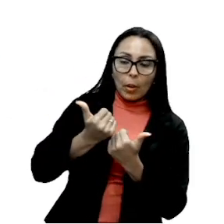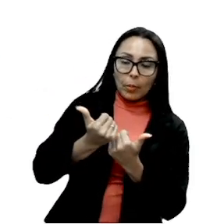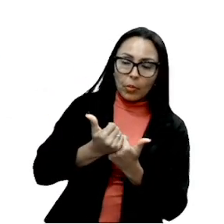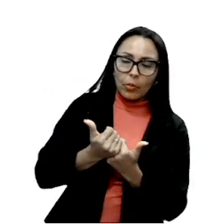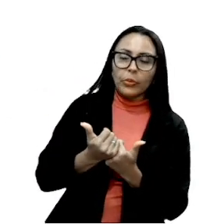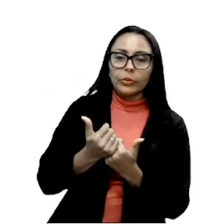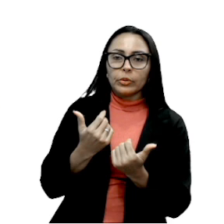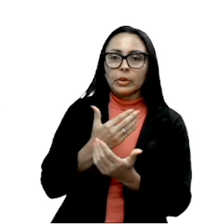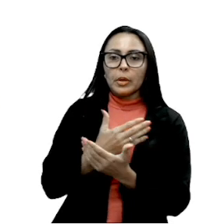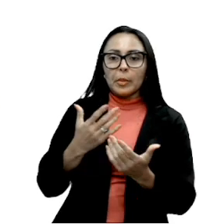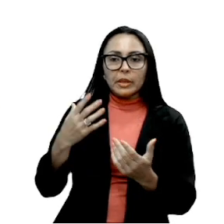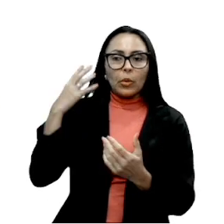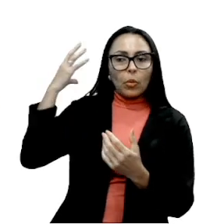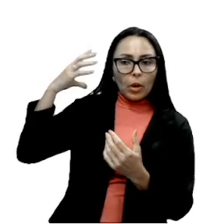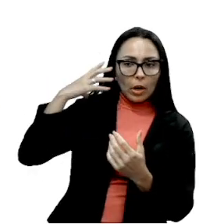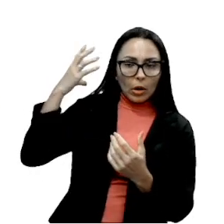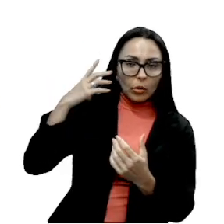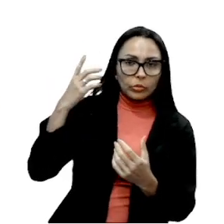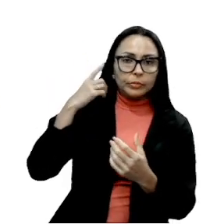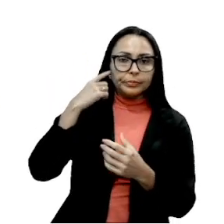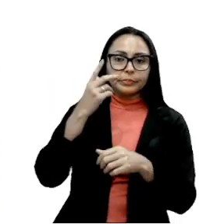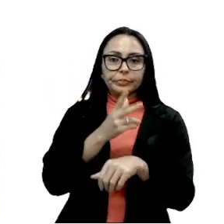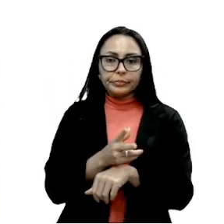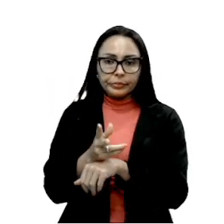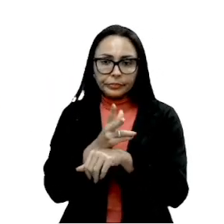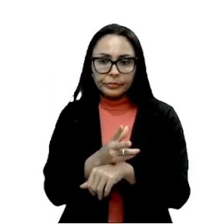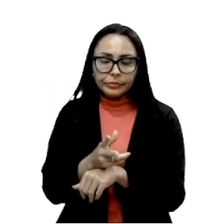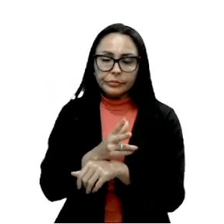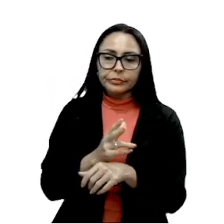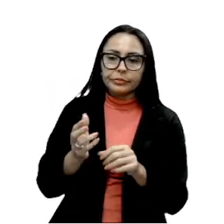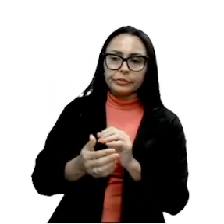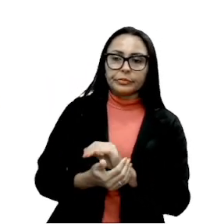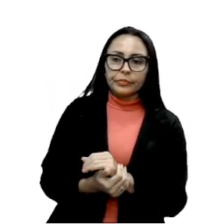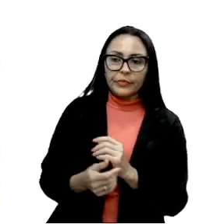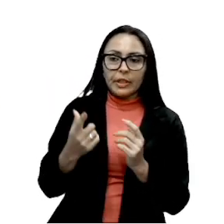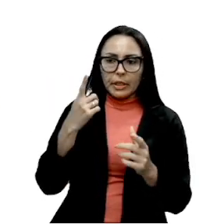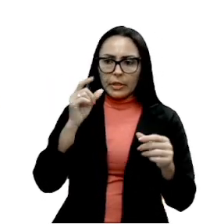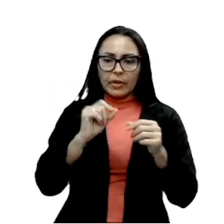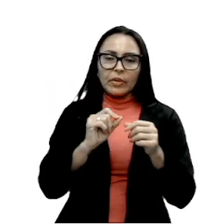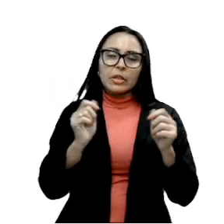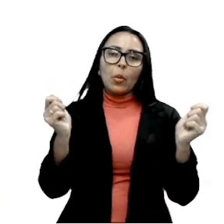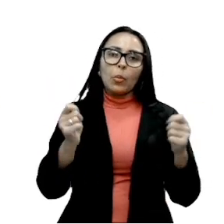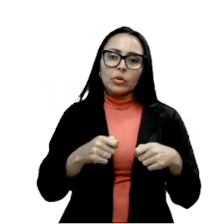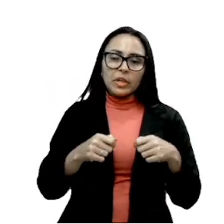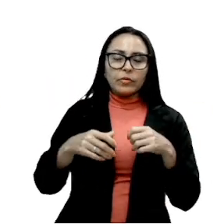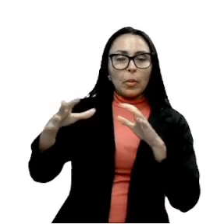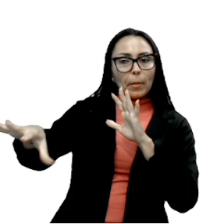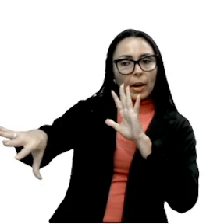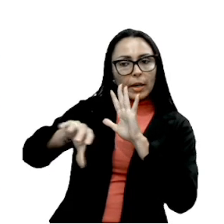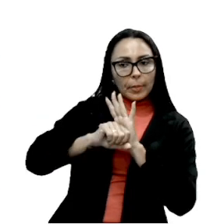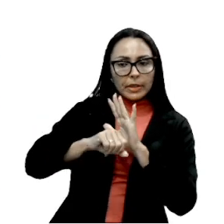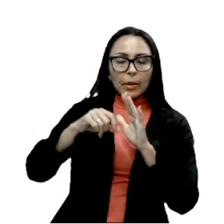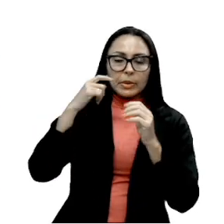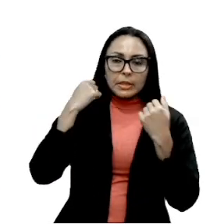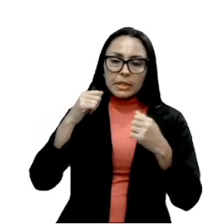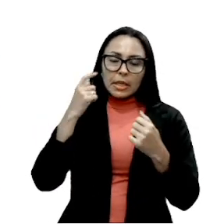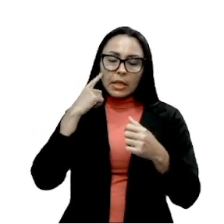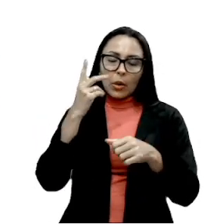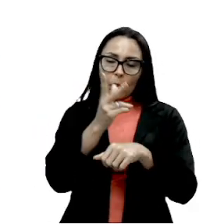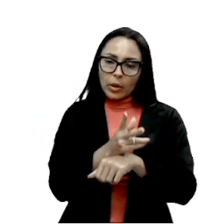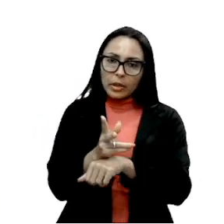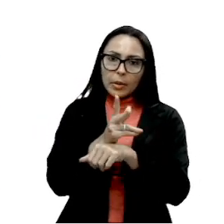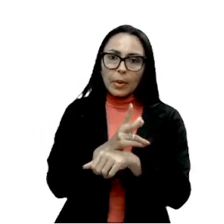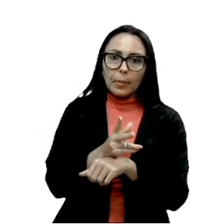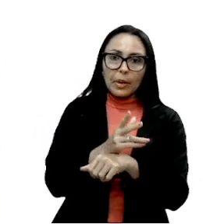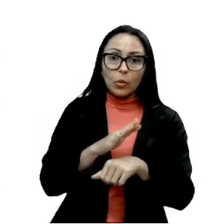com o áudio, caso tenha o áudio, com o gravador externo, e ele vai fazer o possível para captar. Então, ele tem que ter um equipamento com margem